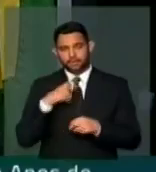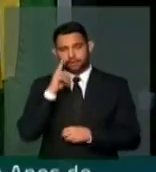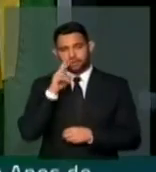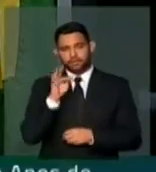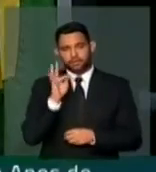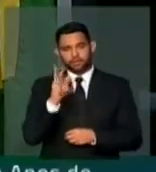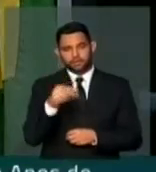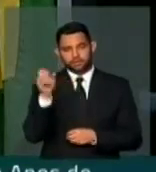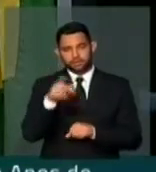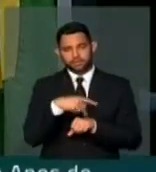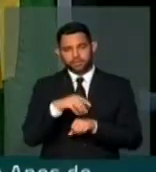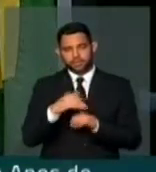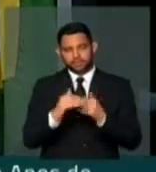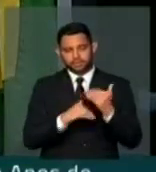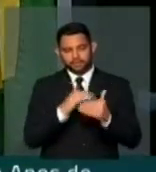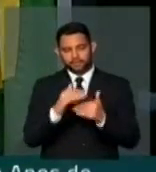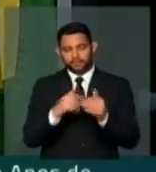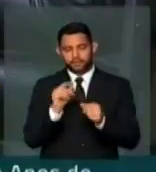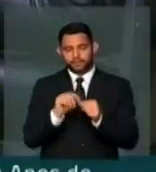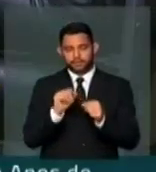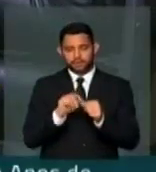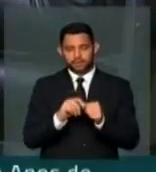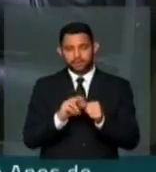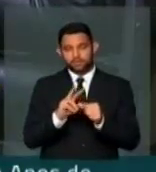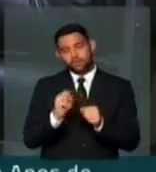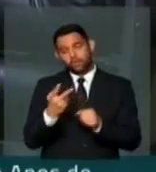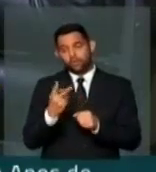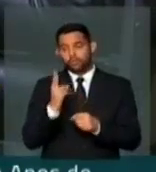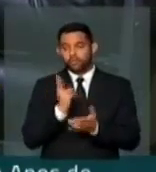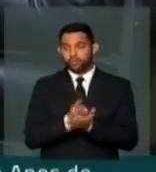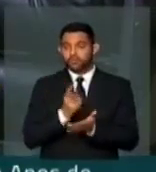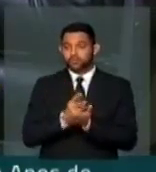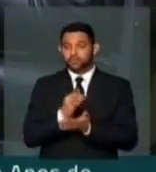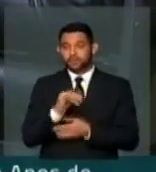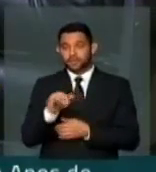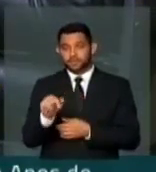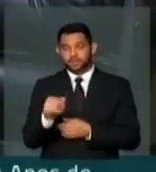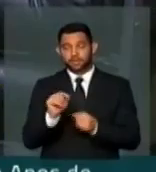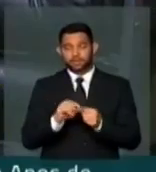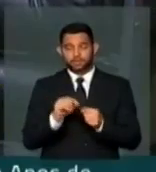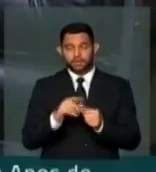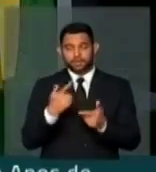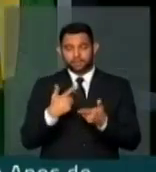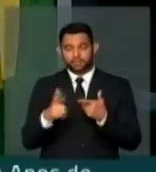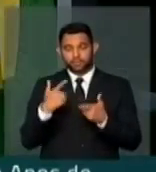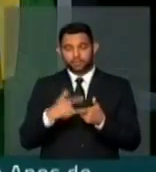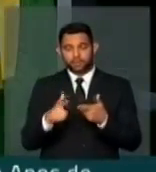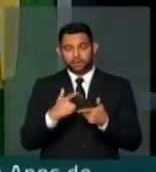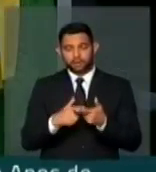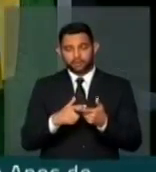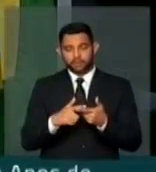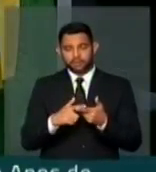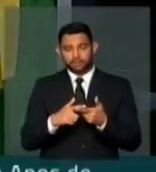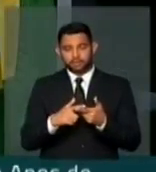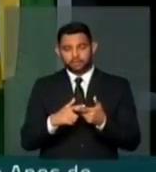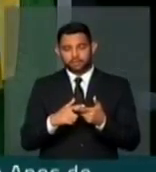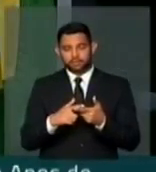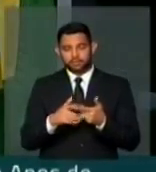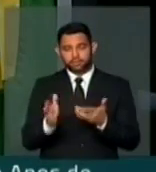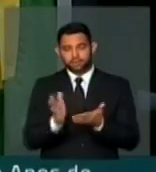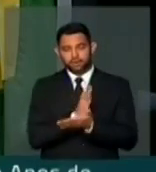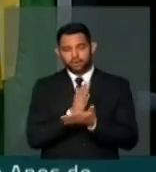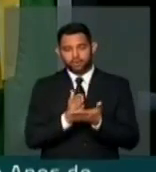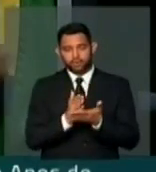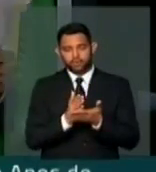todos os países desenvolvidos, fizeram e fazem isto. Aqui temos uma crise de